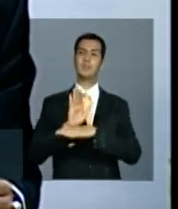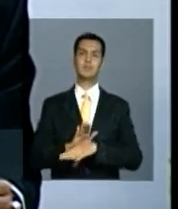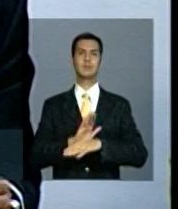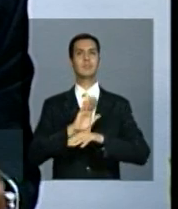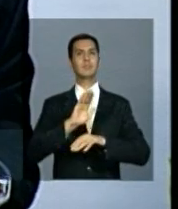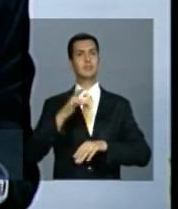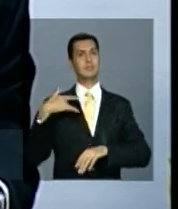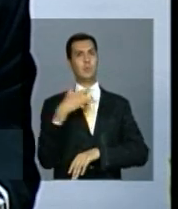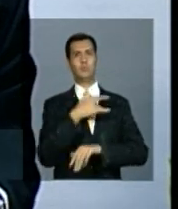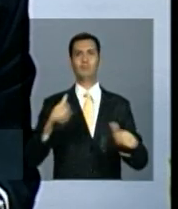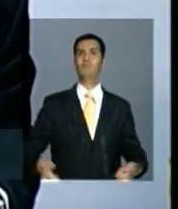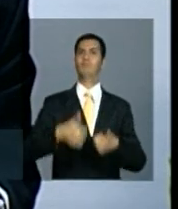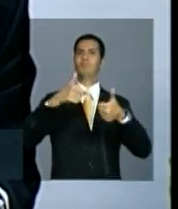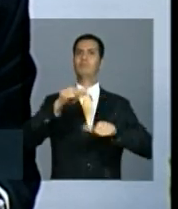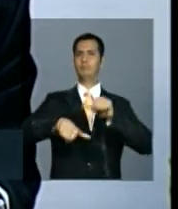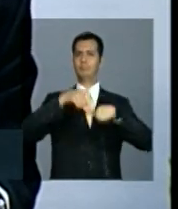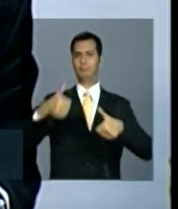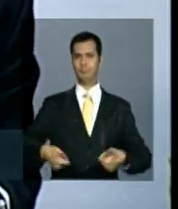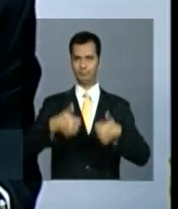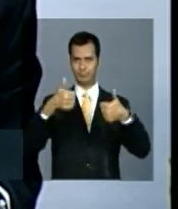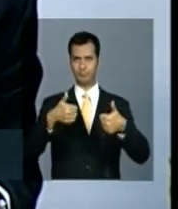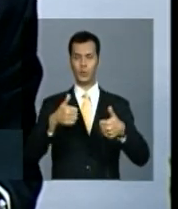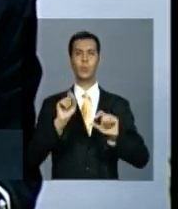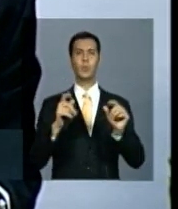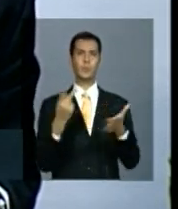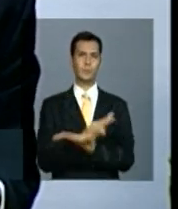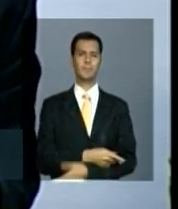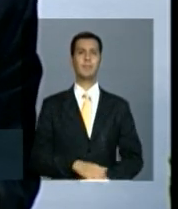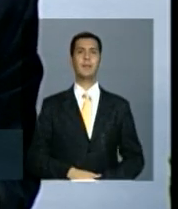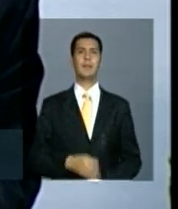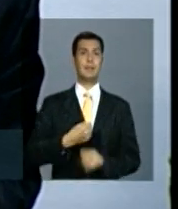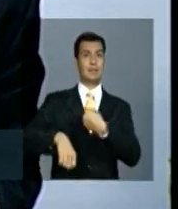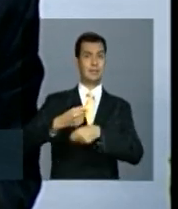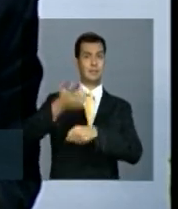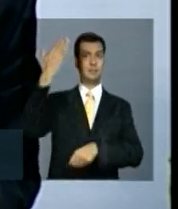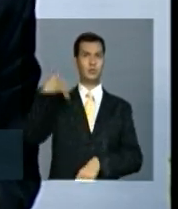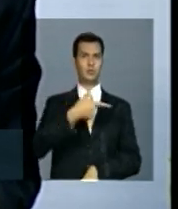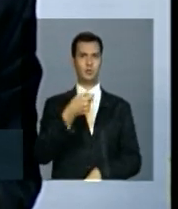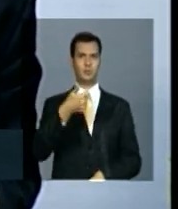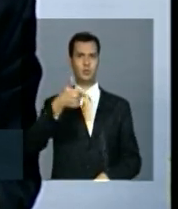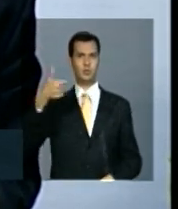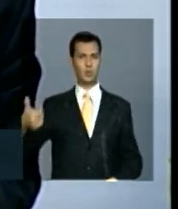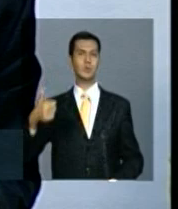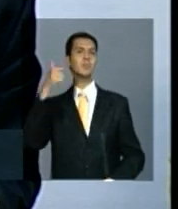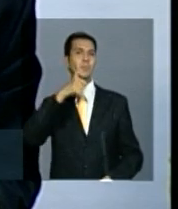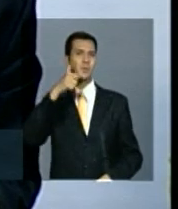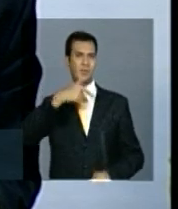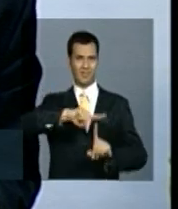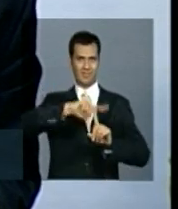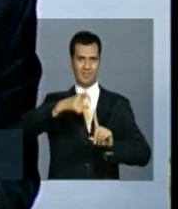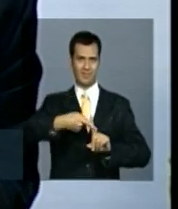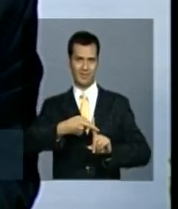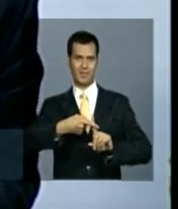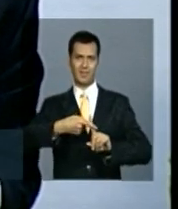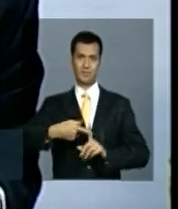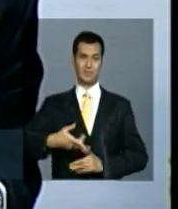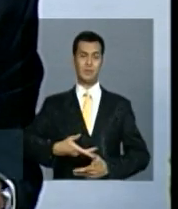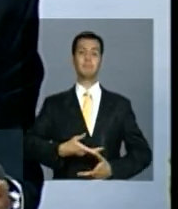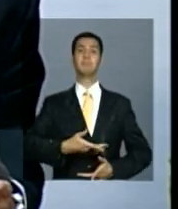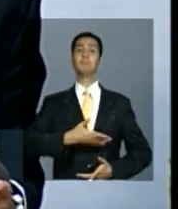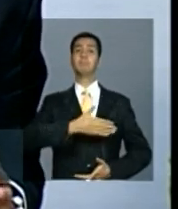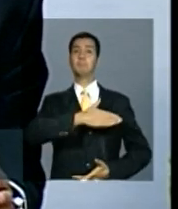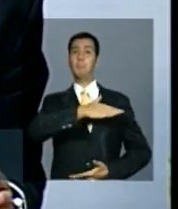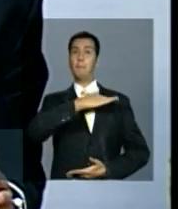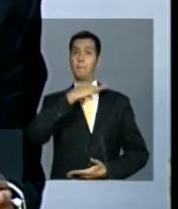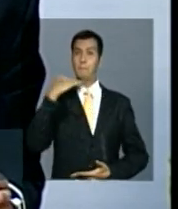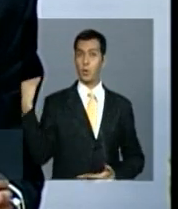país O primeiro é a redução dos óbitos maternos no ano de 2011 o Brasil teve uma redução de 21% dos